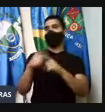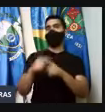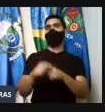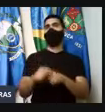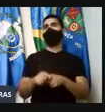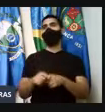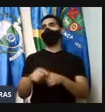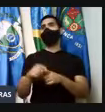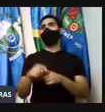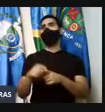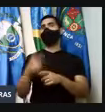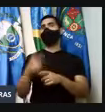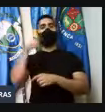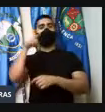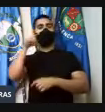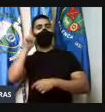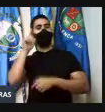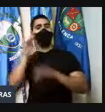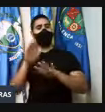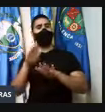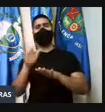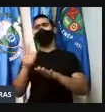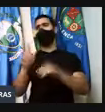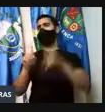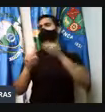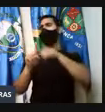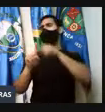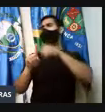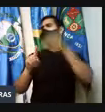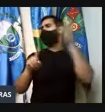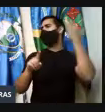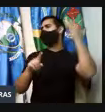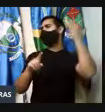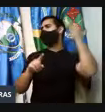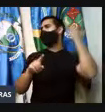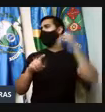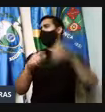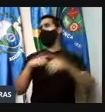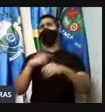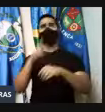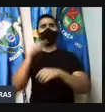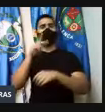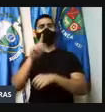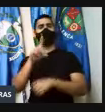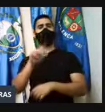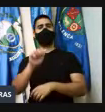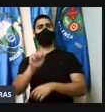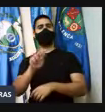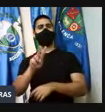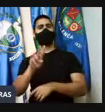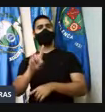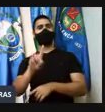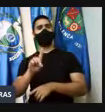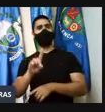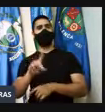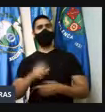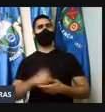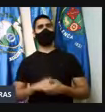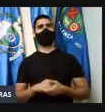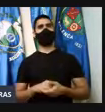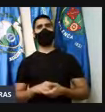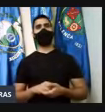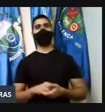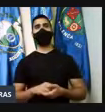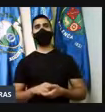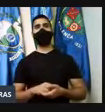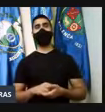não ontem, mas há meses atrás, teve o vereador David Barbosa Nogueira. Não